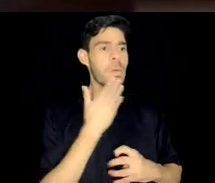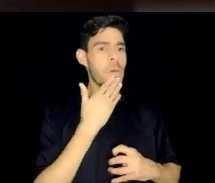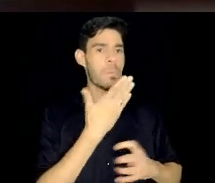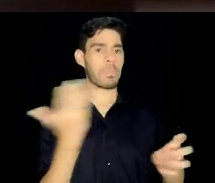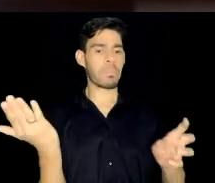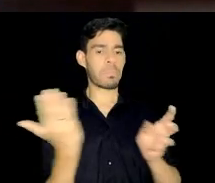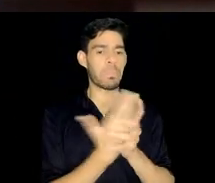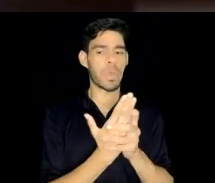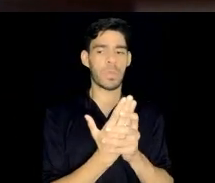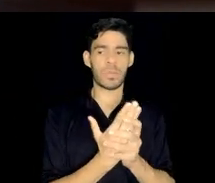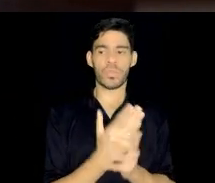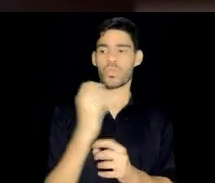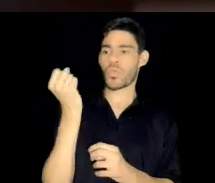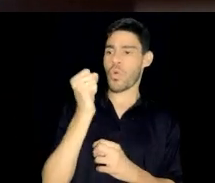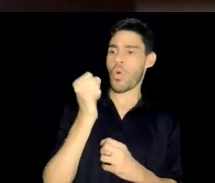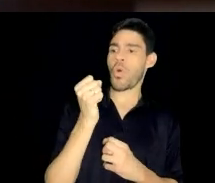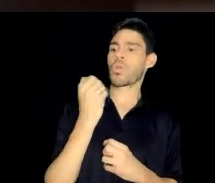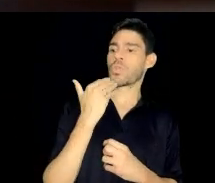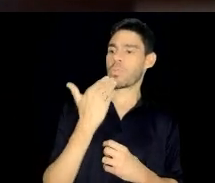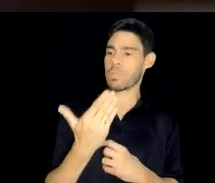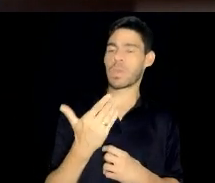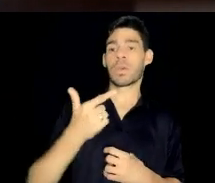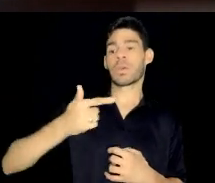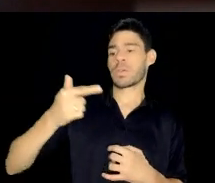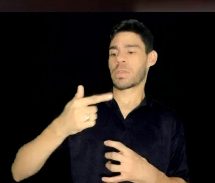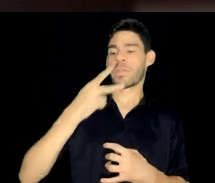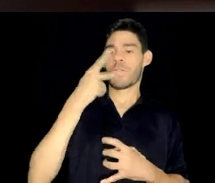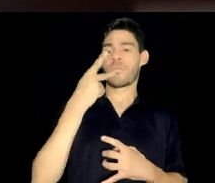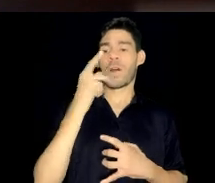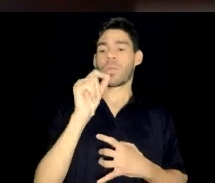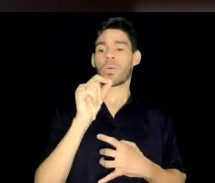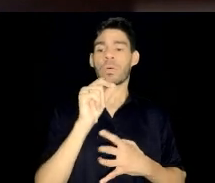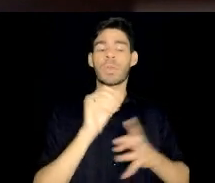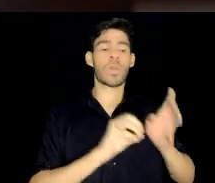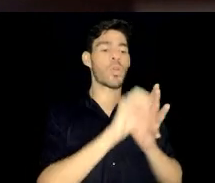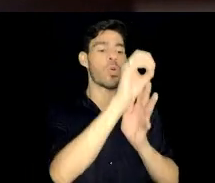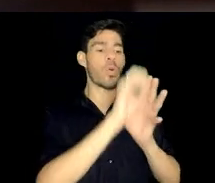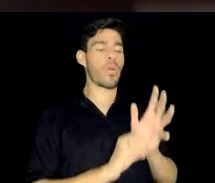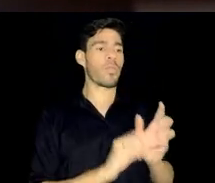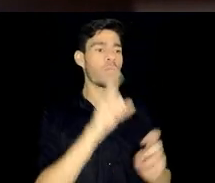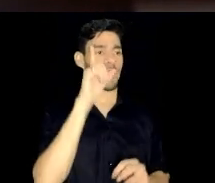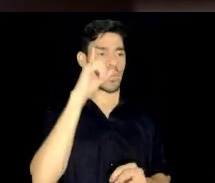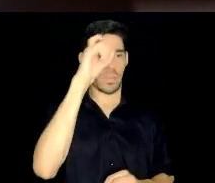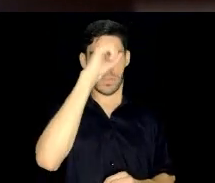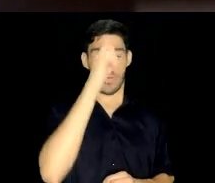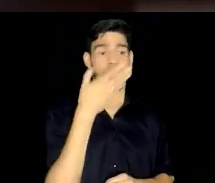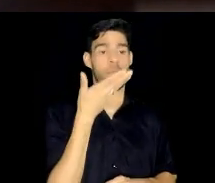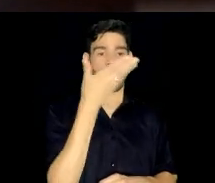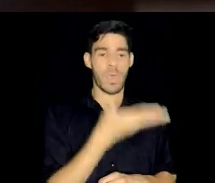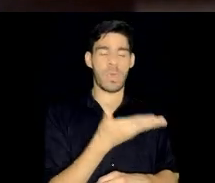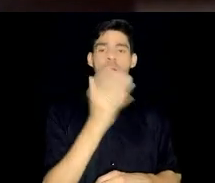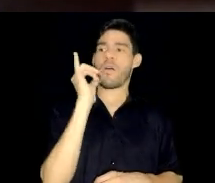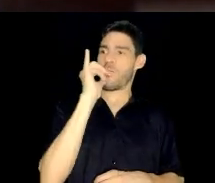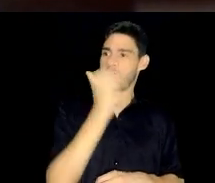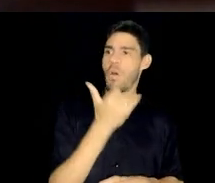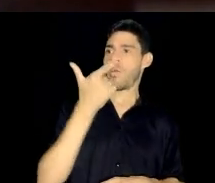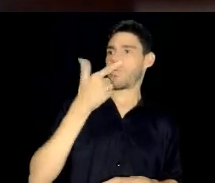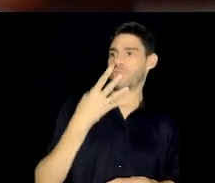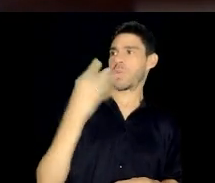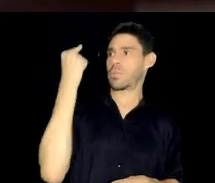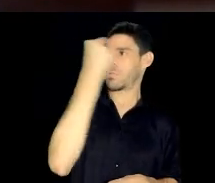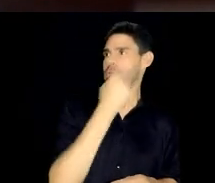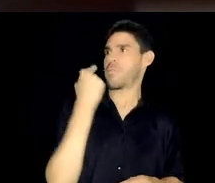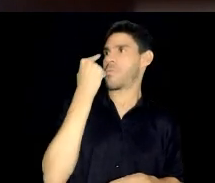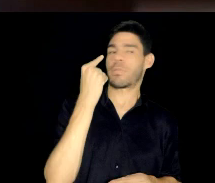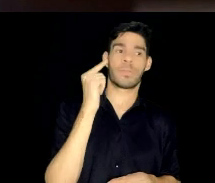olha uma petição, tem 8 requerimentos, e o 7º diz: expedir ofício ao hospital tal para que informe